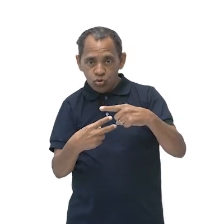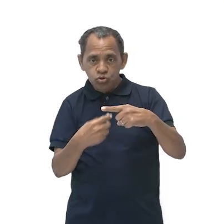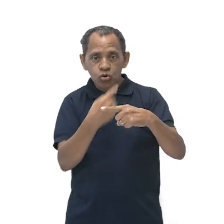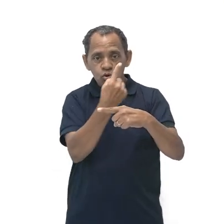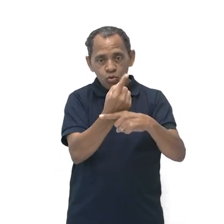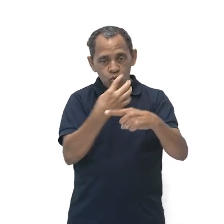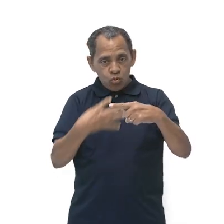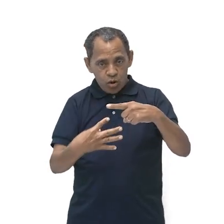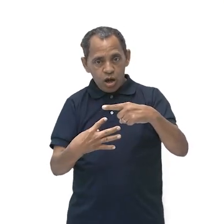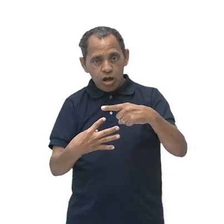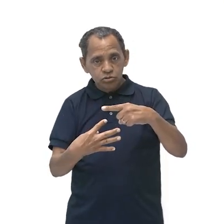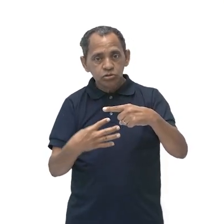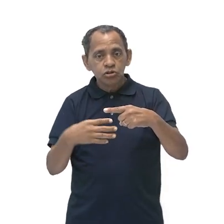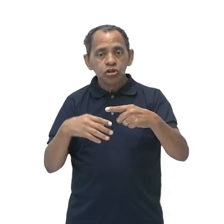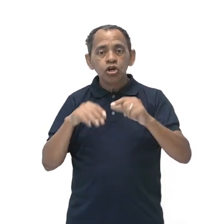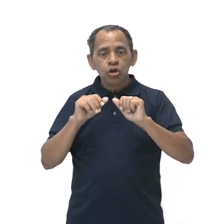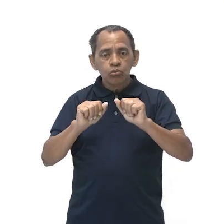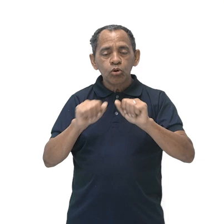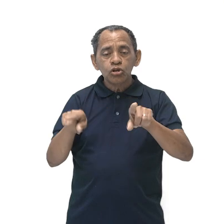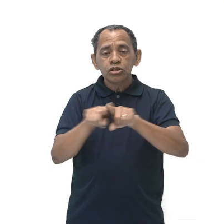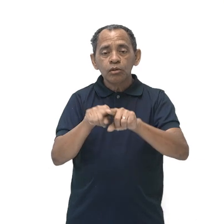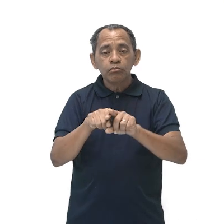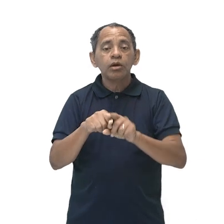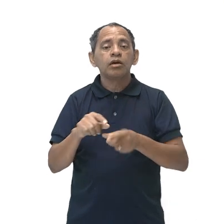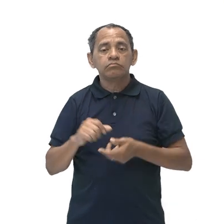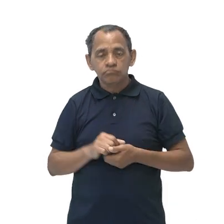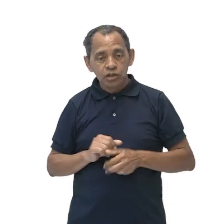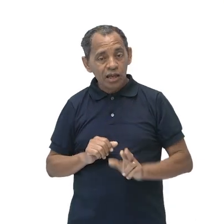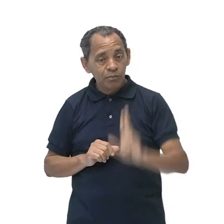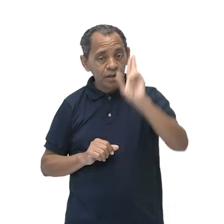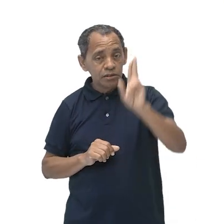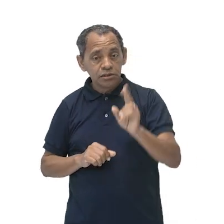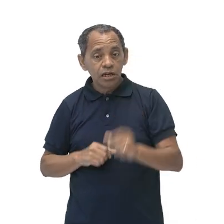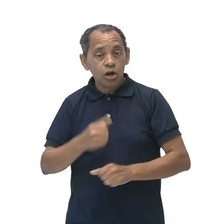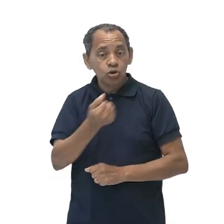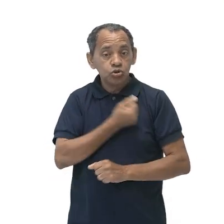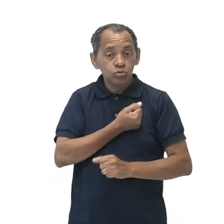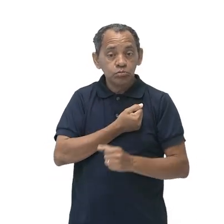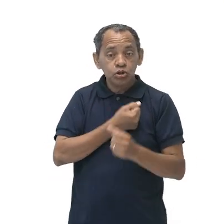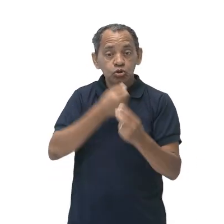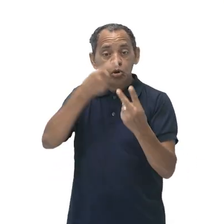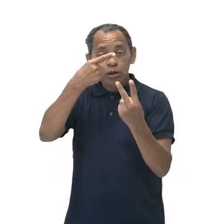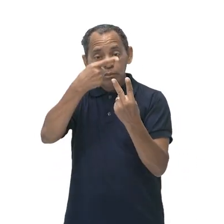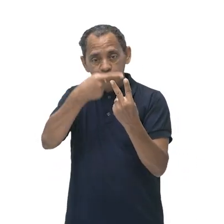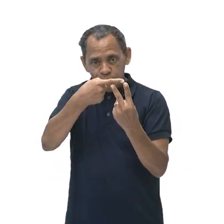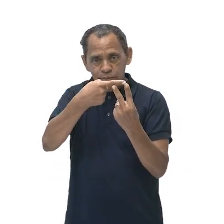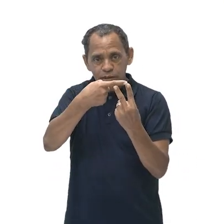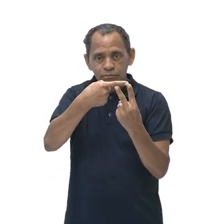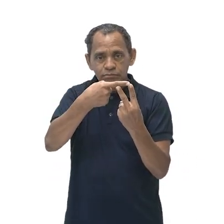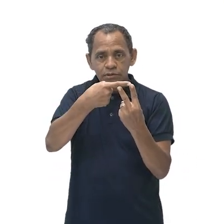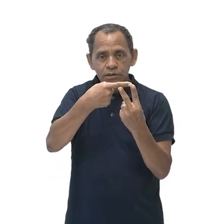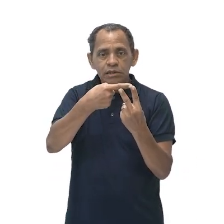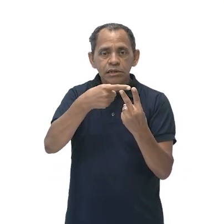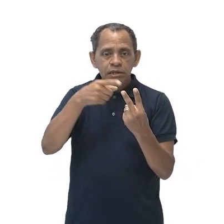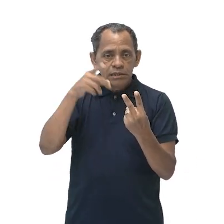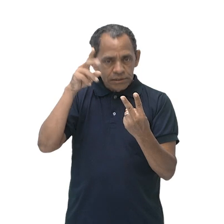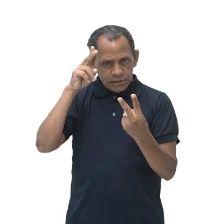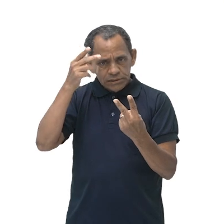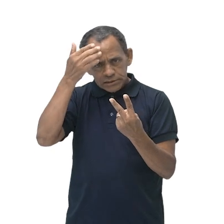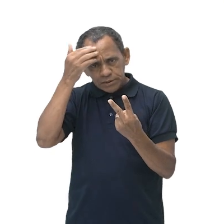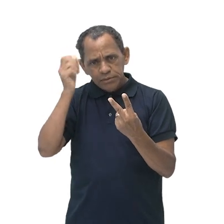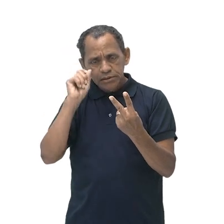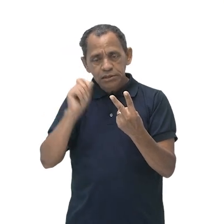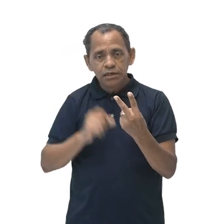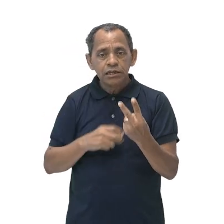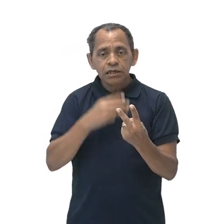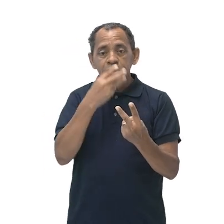estar representando o número π. Por exemplo, quem seria o número π? A gente sabe que ele é 3,14. Então, eu teria que ter